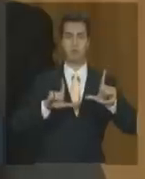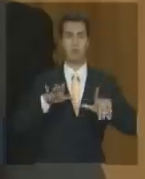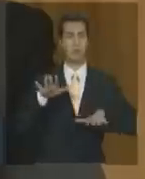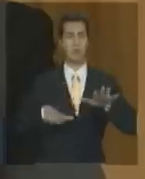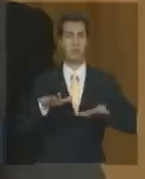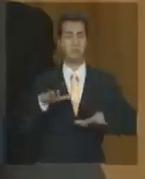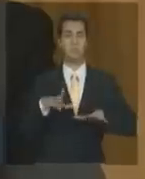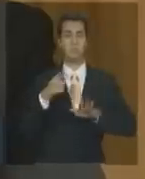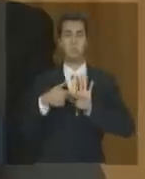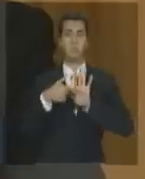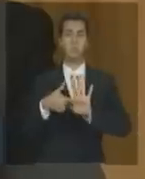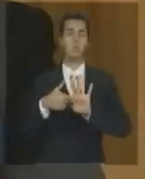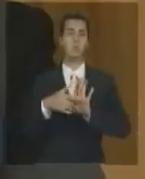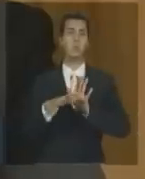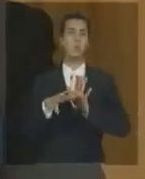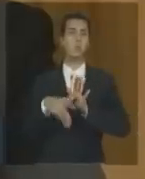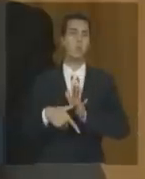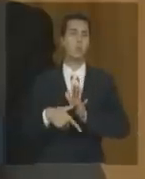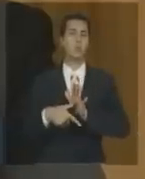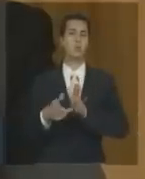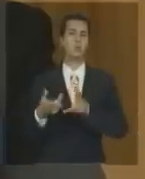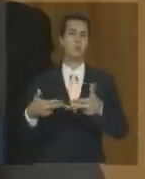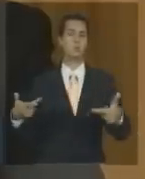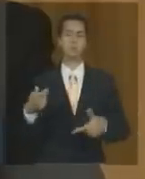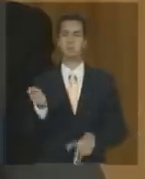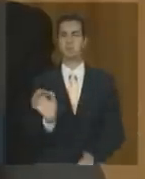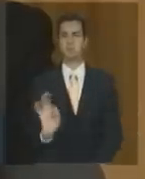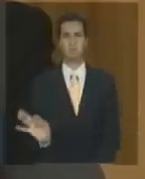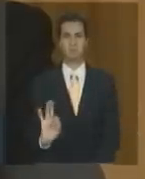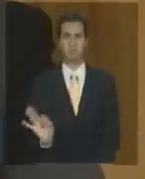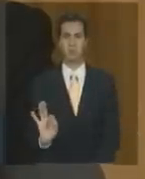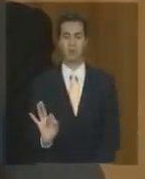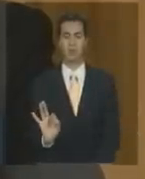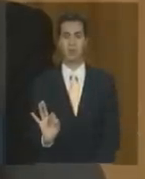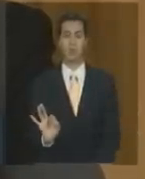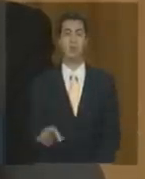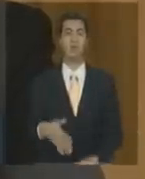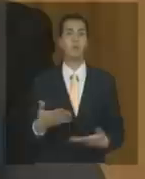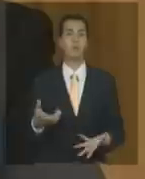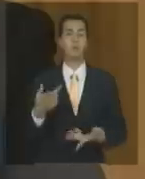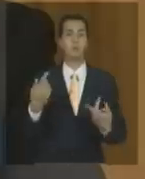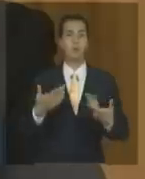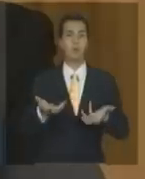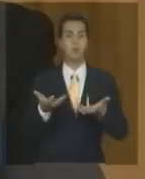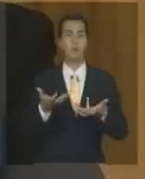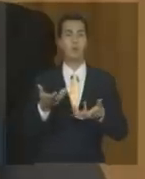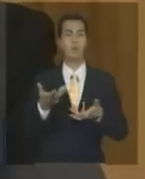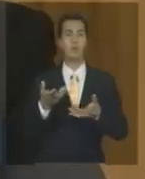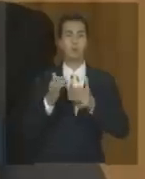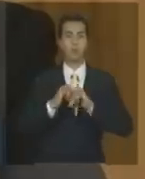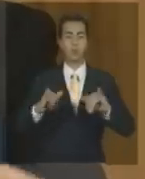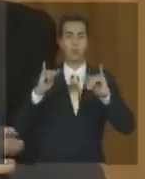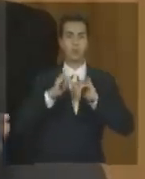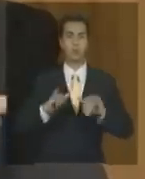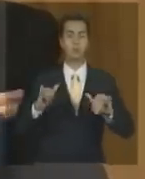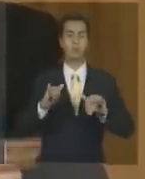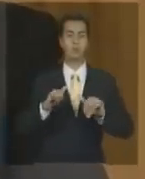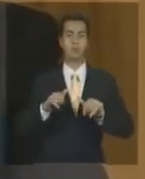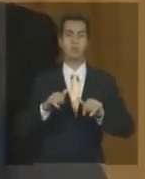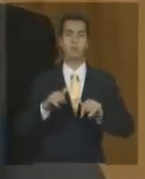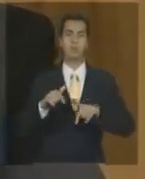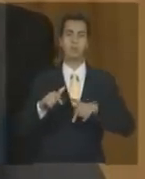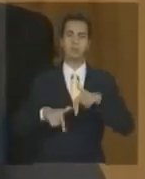corrupção e que luta e que trabalha com a busca da informação de uma forma que permite que as pessoas daquele